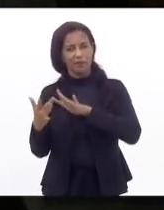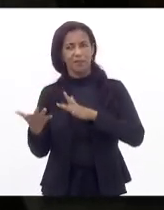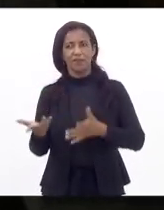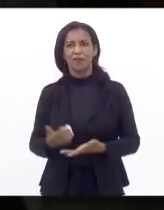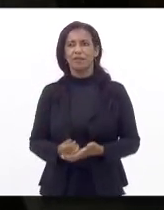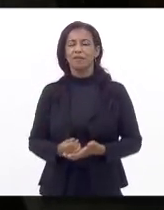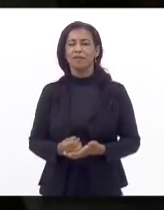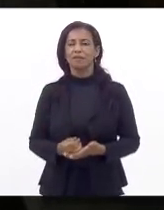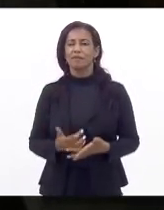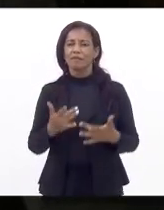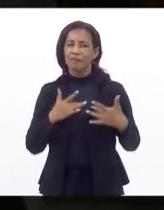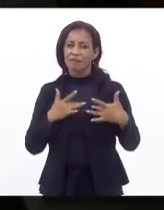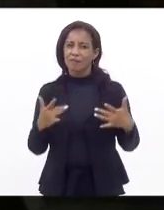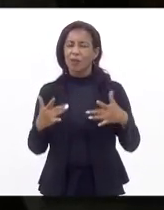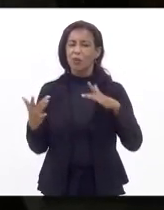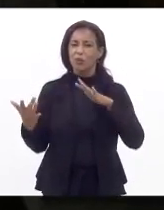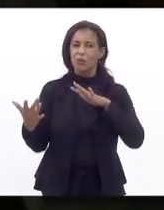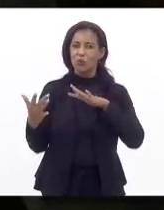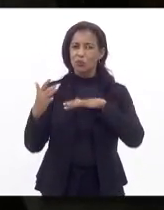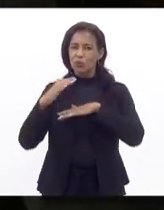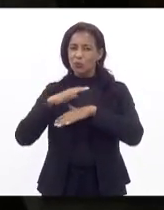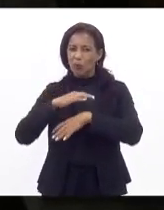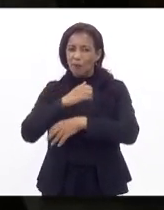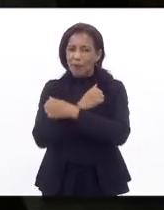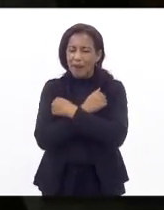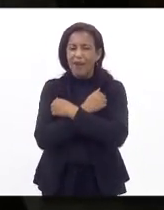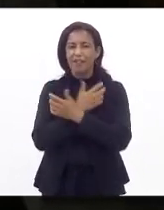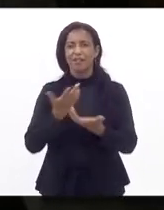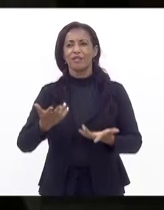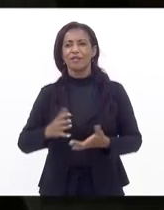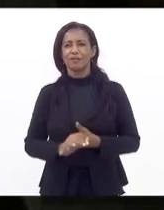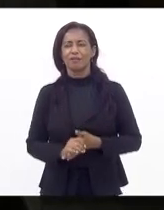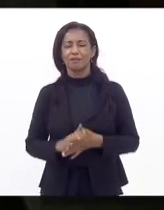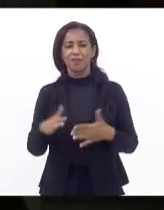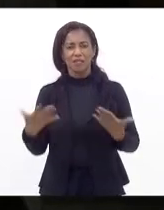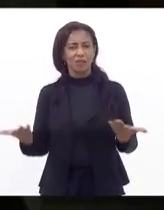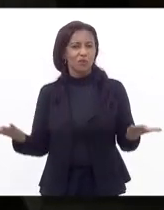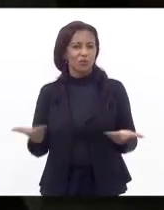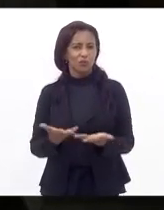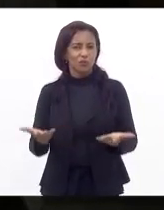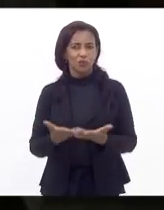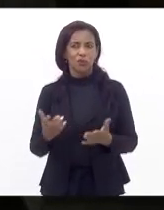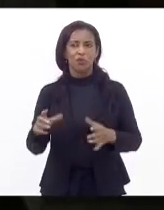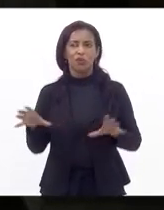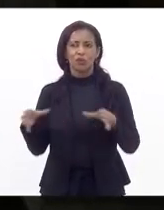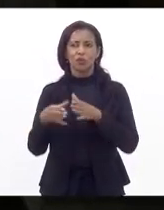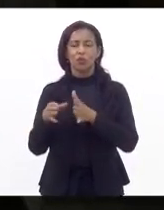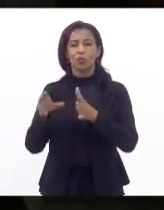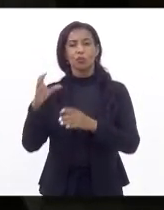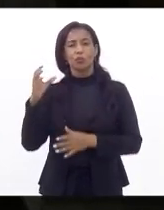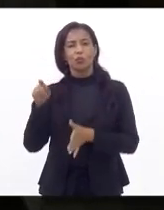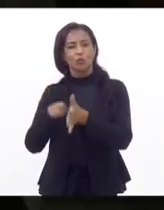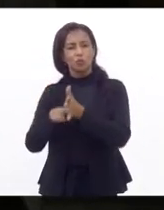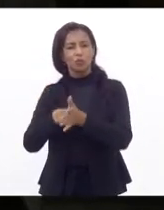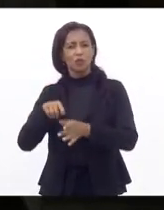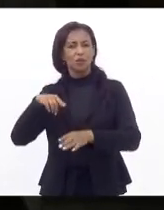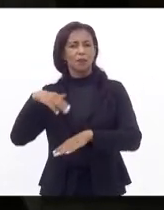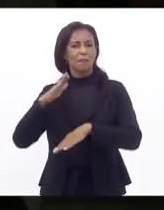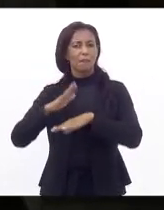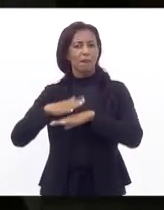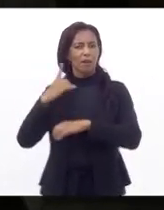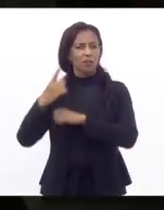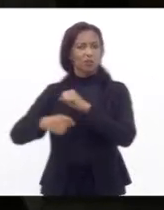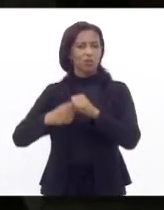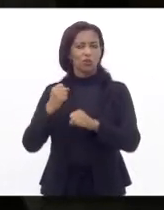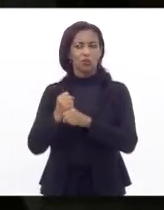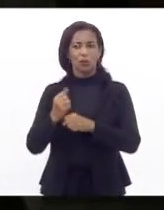lastreada no afeto, no toque, no abraço, enfim, isso a gente fez hoje no nosso grupo de pesquisa, depois de mais de um ano e meio, e eu saúdo isso